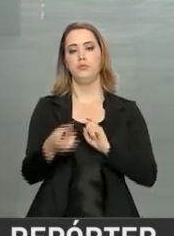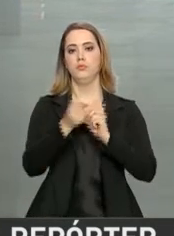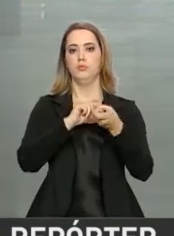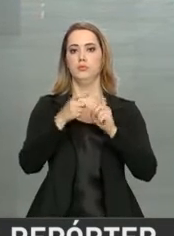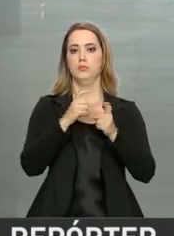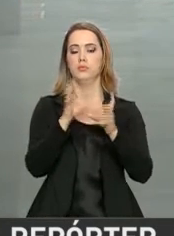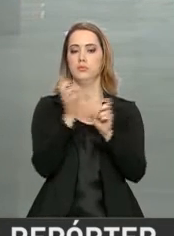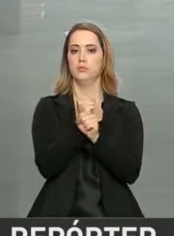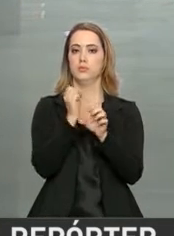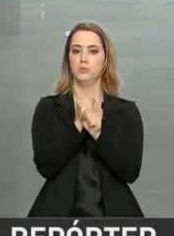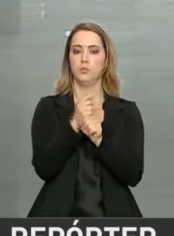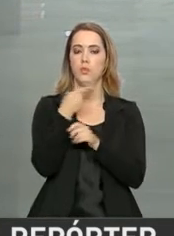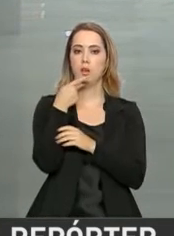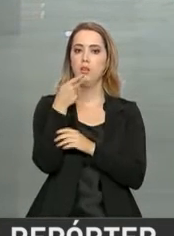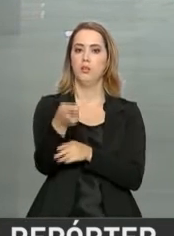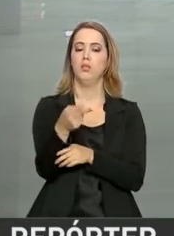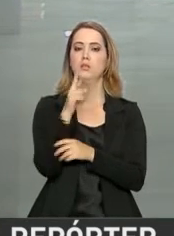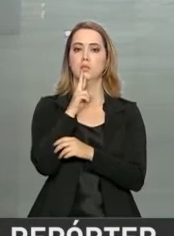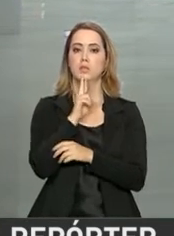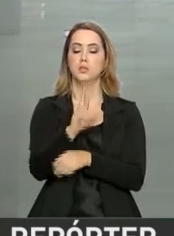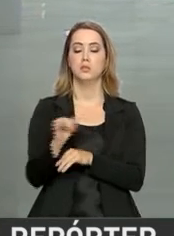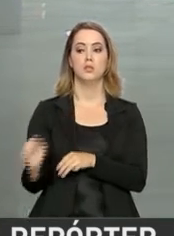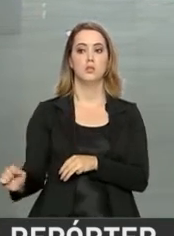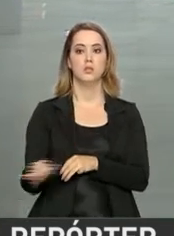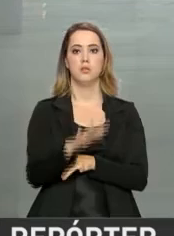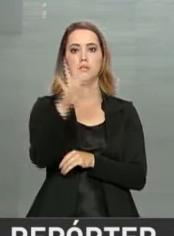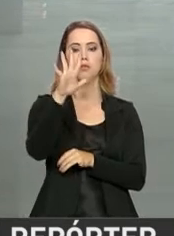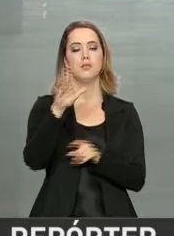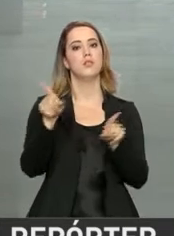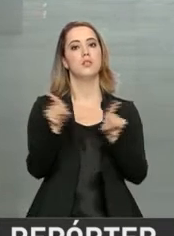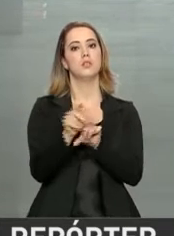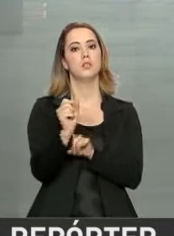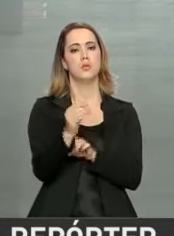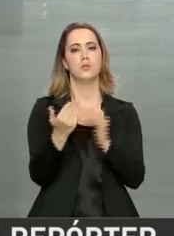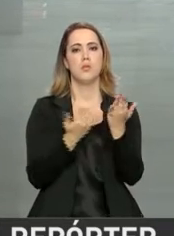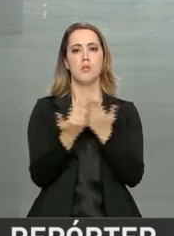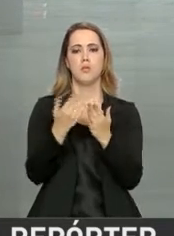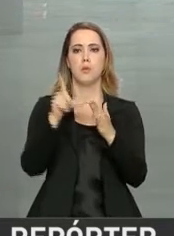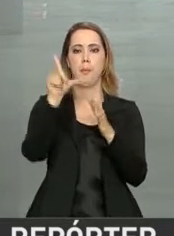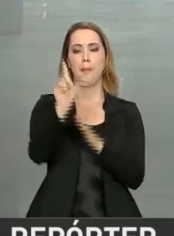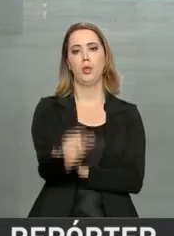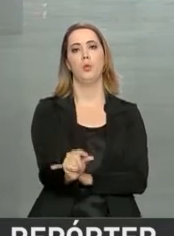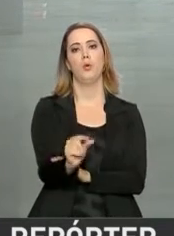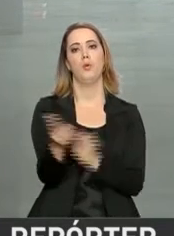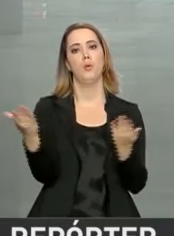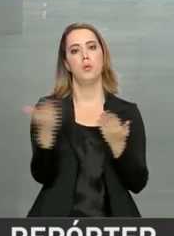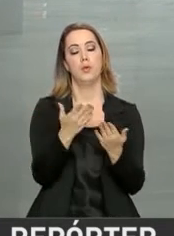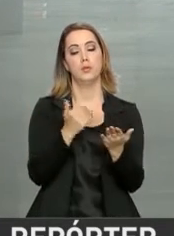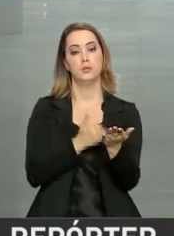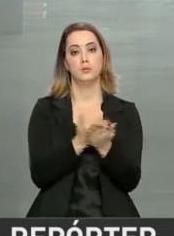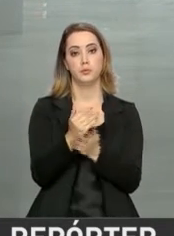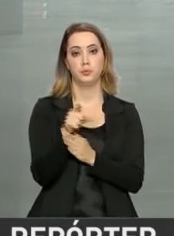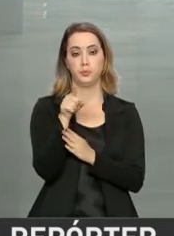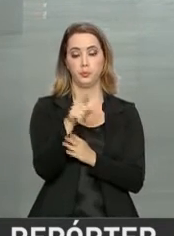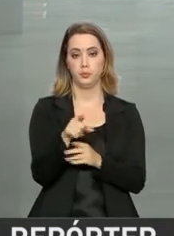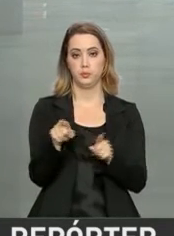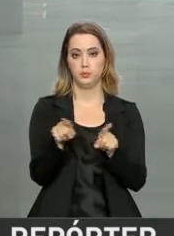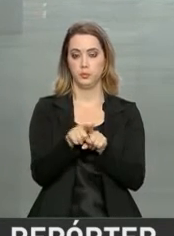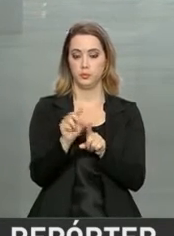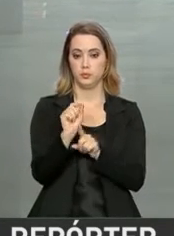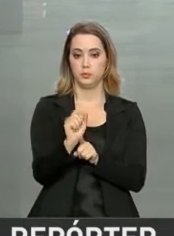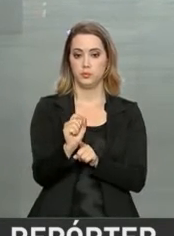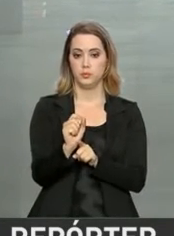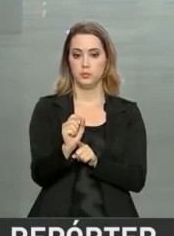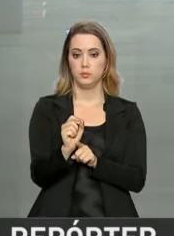inflação em setembro, que foi a menor variação para o mês desde 98, como foi mostrado pela matéria da